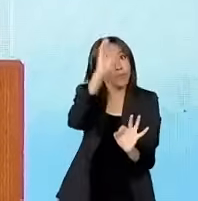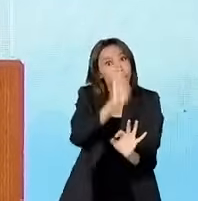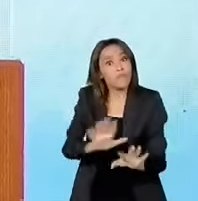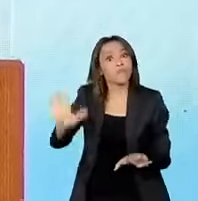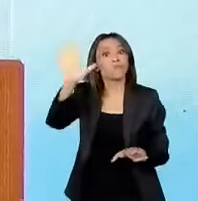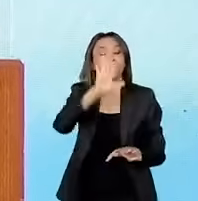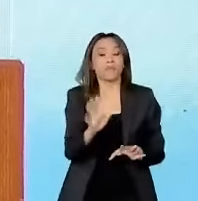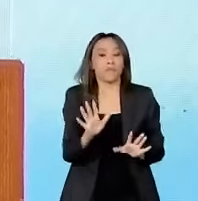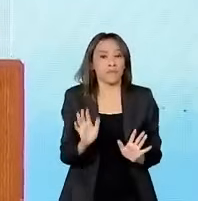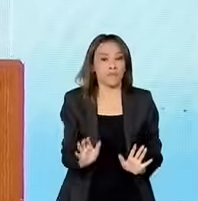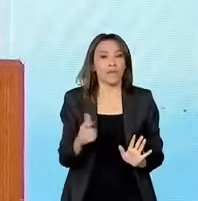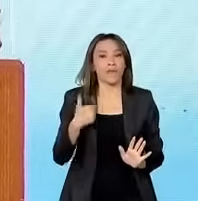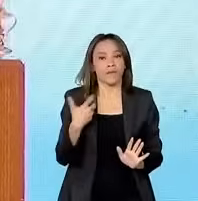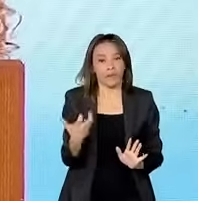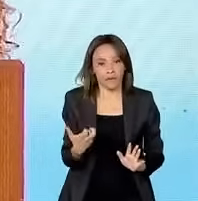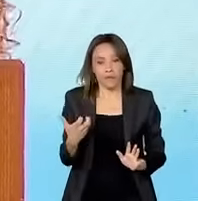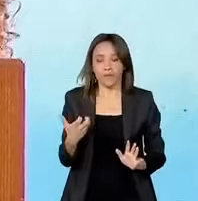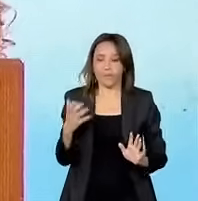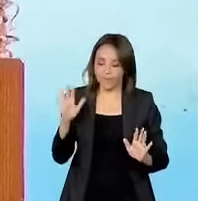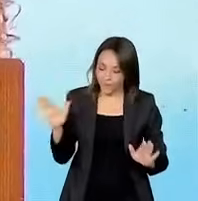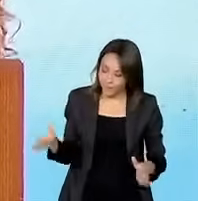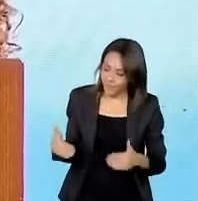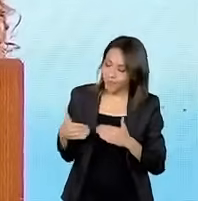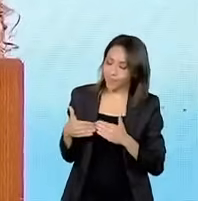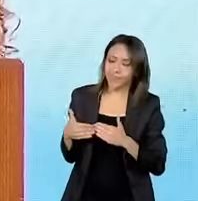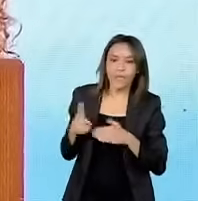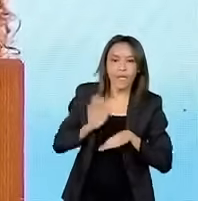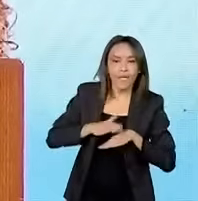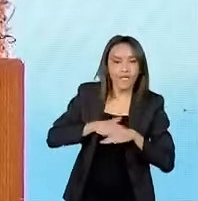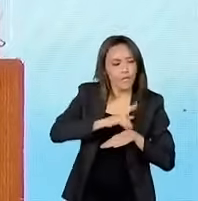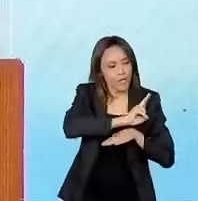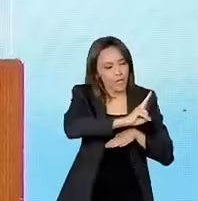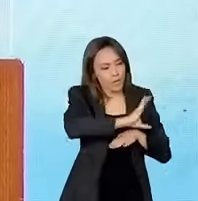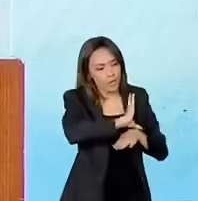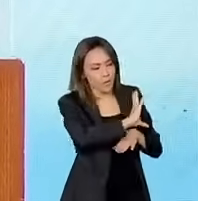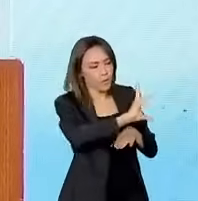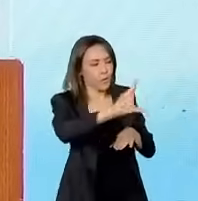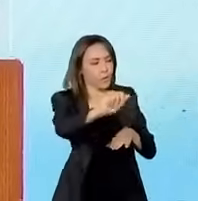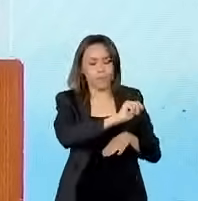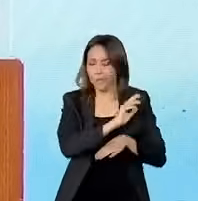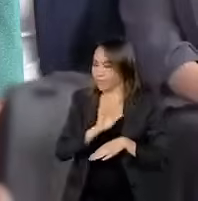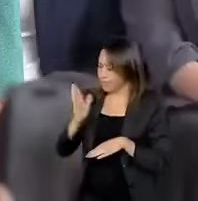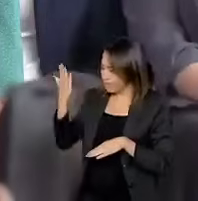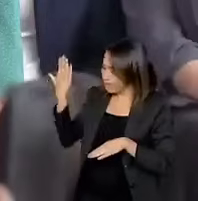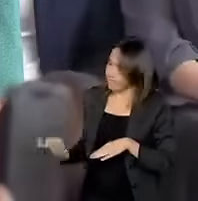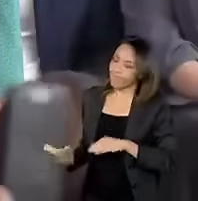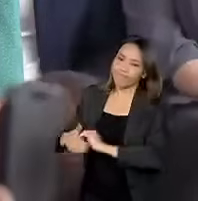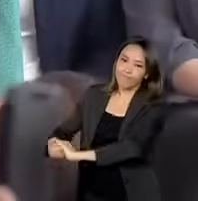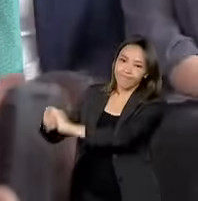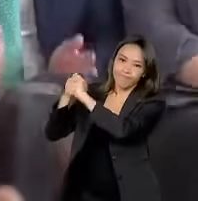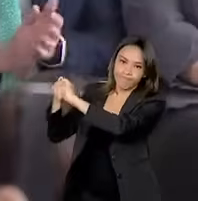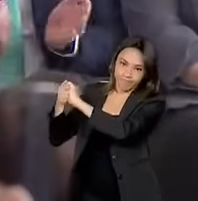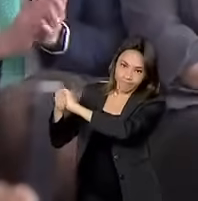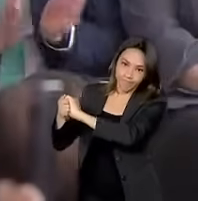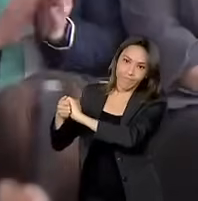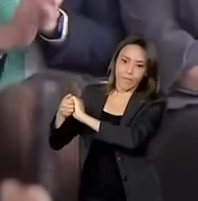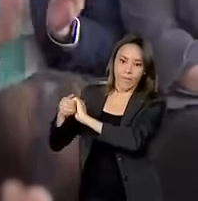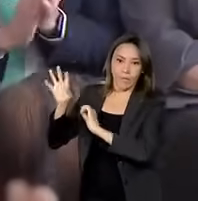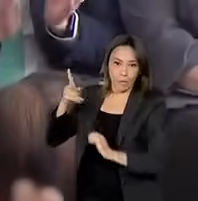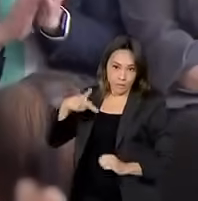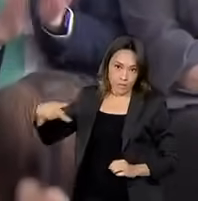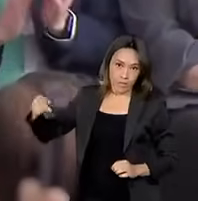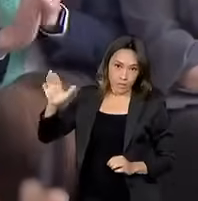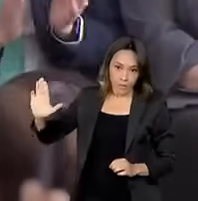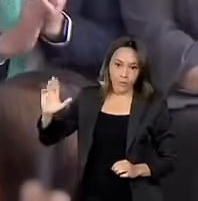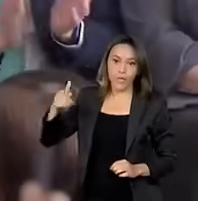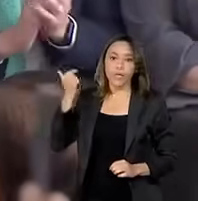nada, cumprimentar aqui, em nome de todos, o nosso presidente Luiz Inácio Lula da Silva, que fez com que a gente